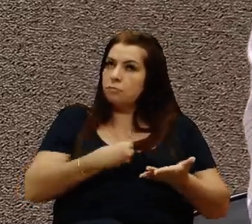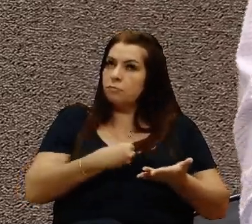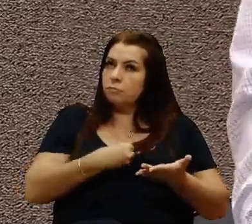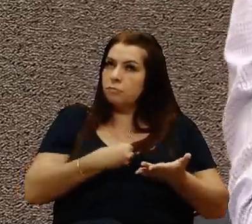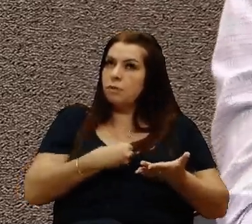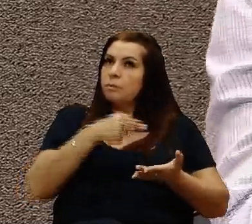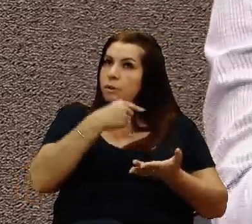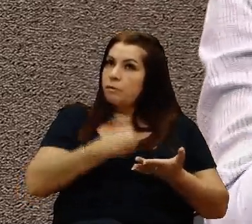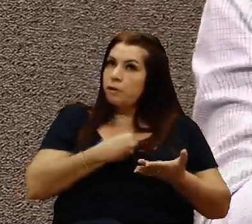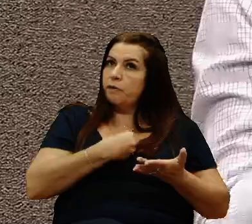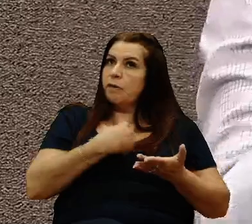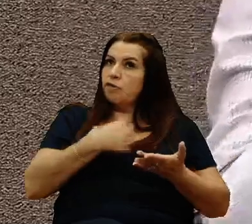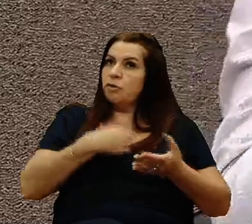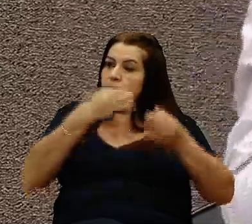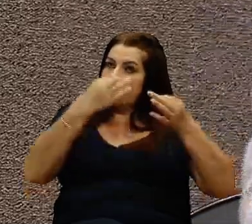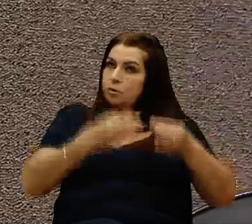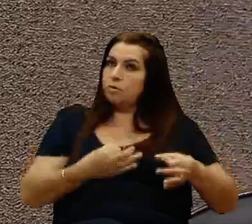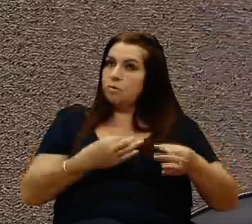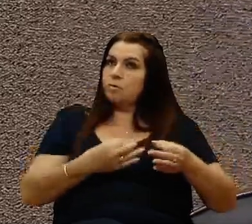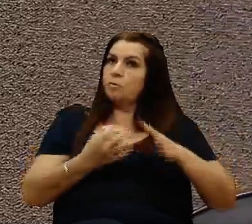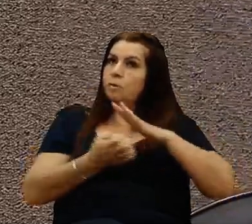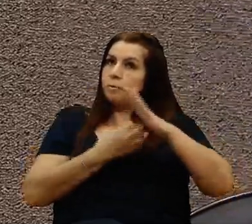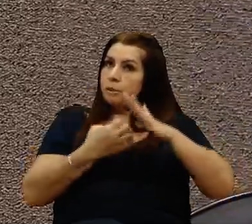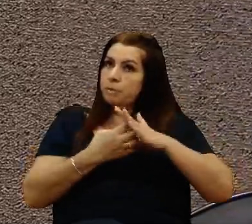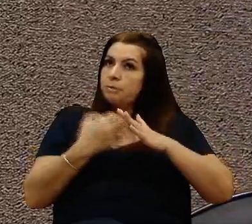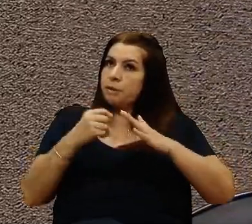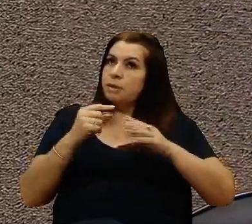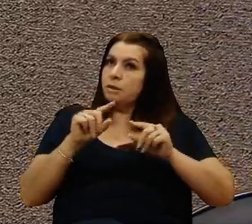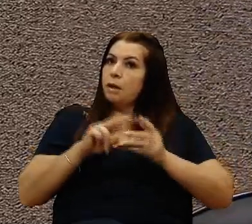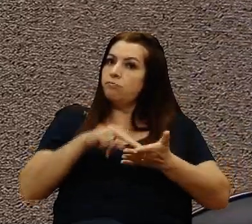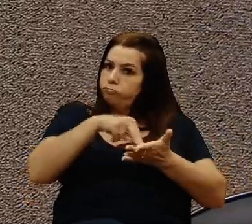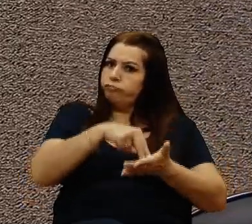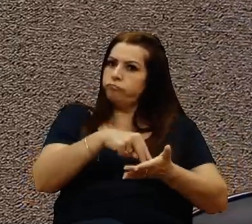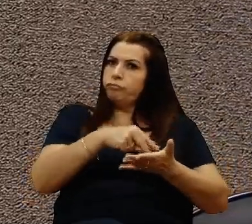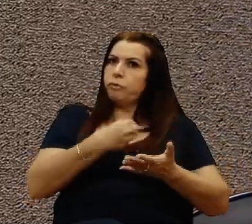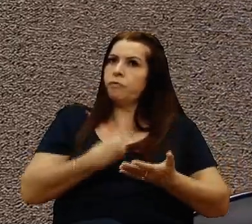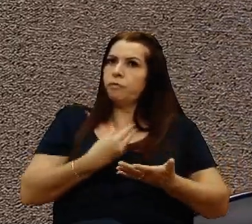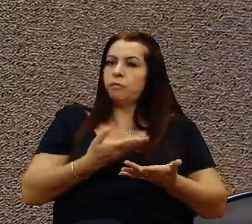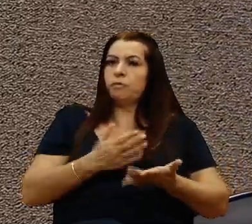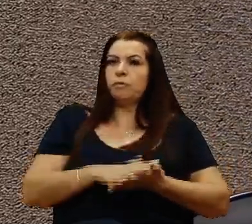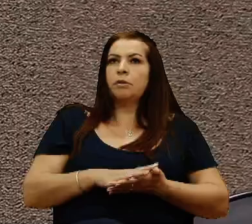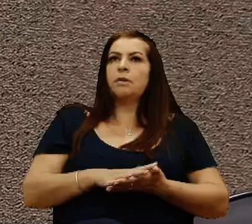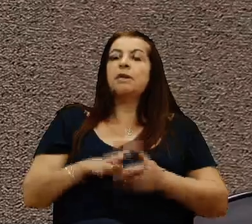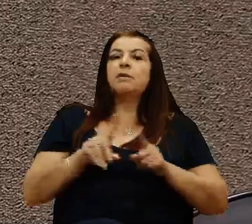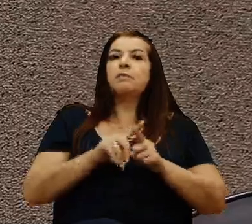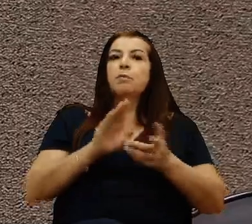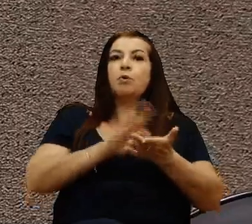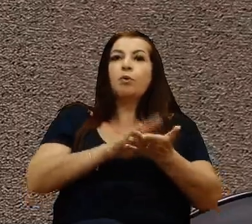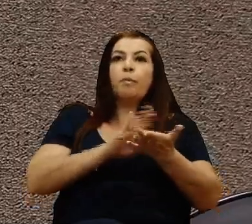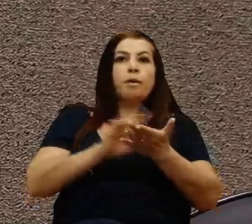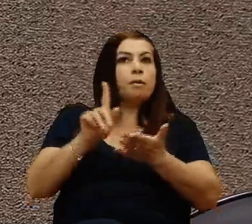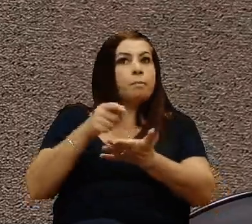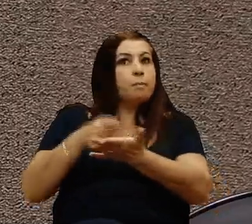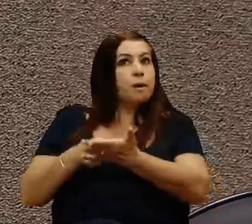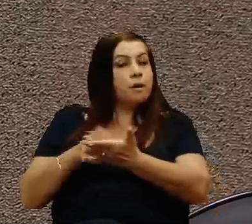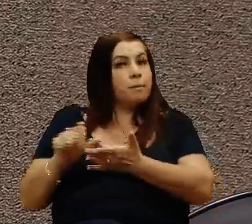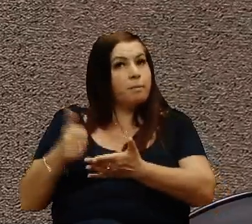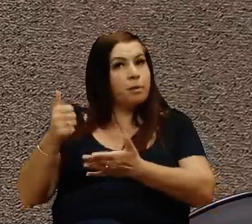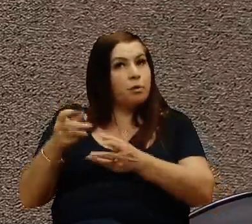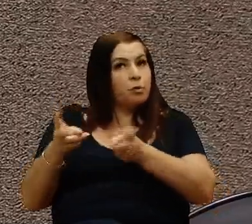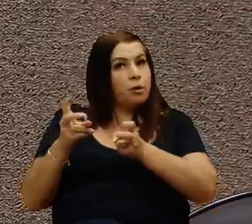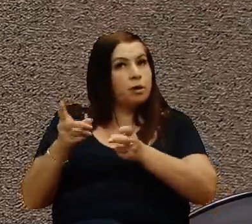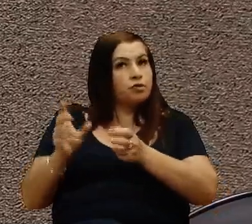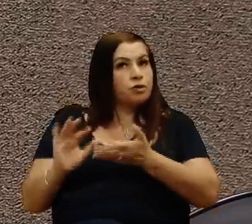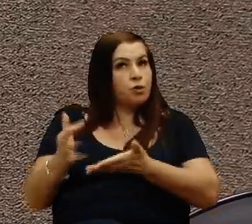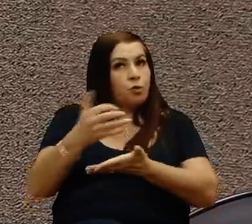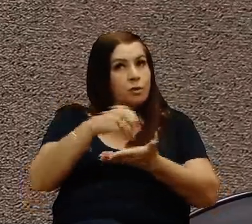forma correta, como uma empresa deve sobreviver. Então vamos cobrar de quem não paga, para que melhore o caixa da Codeca, para que ela